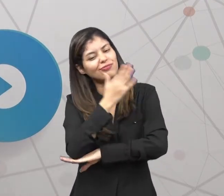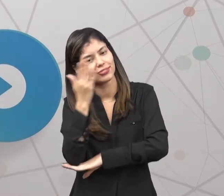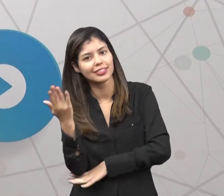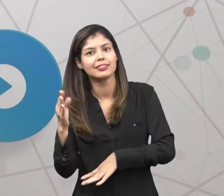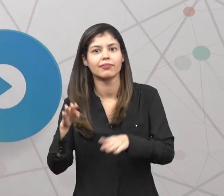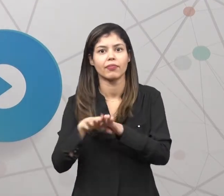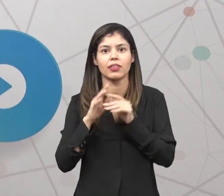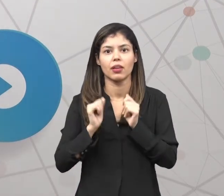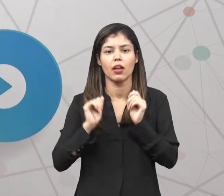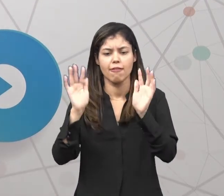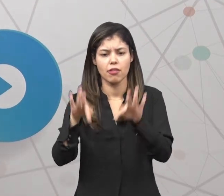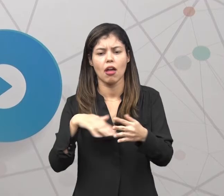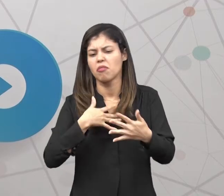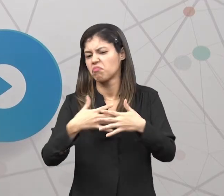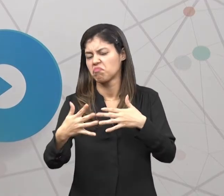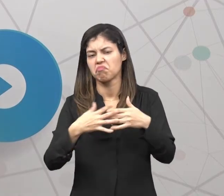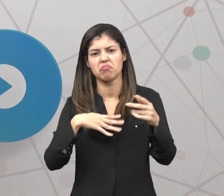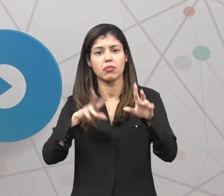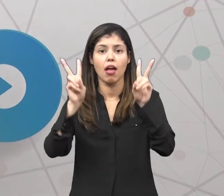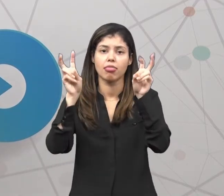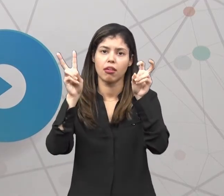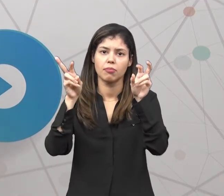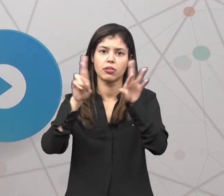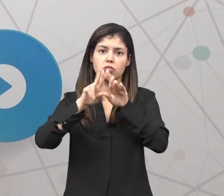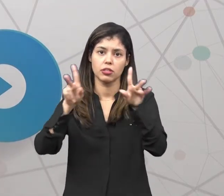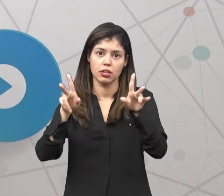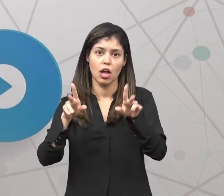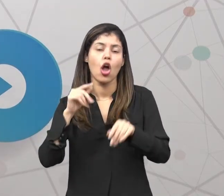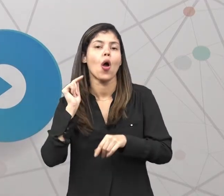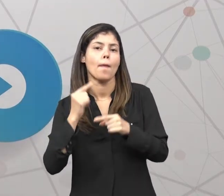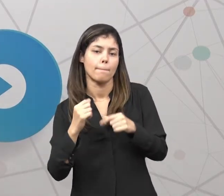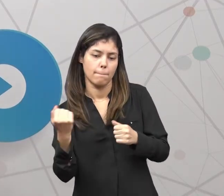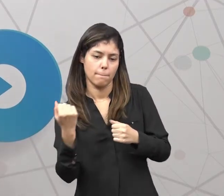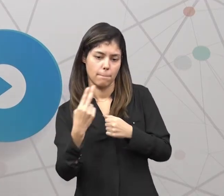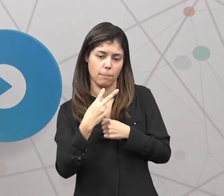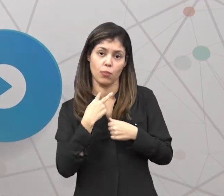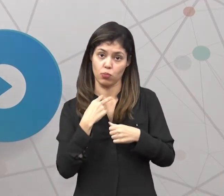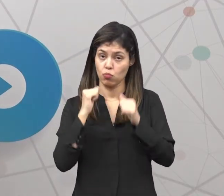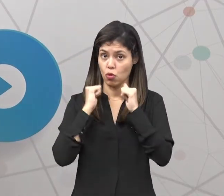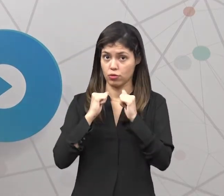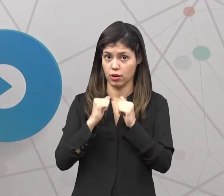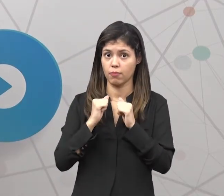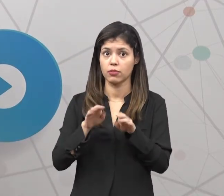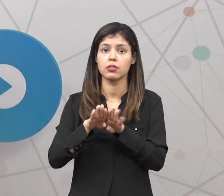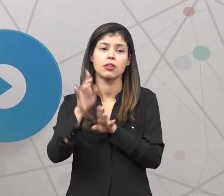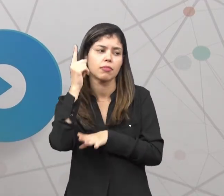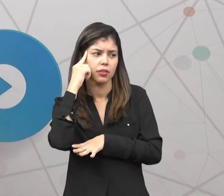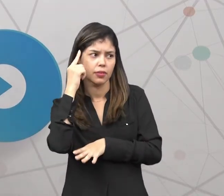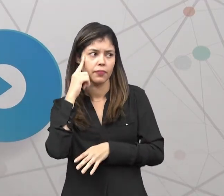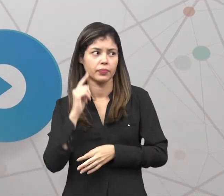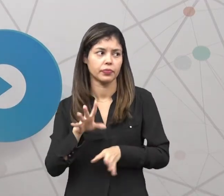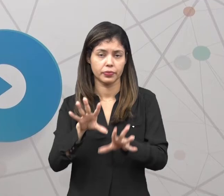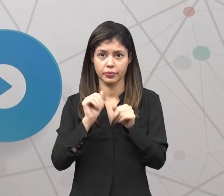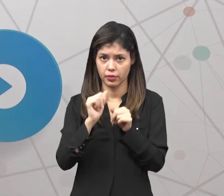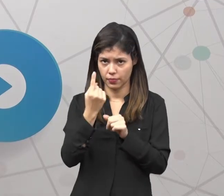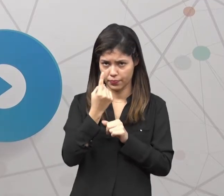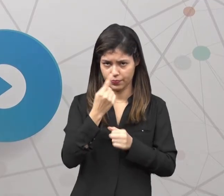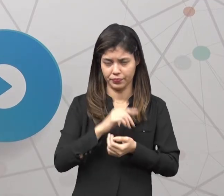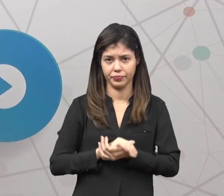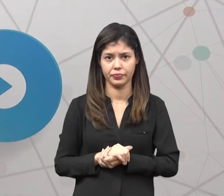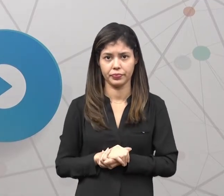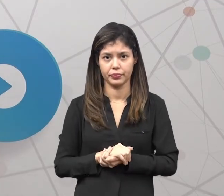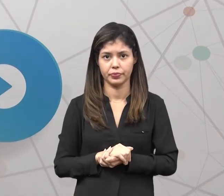Pode ser um infinito temas que nós possamos imaginar. Por exemplo, vou pegar um aqui, ó. Ó, nós temos